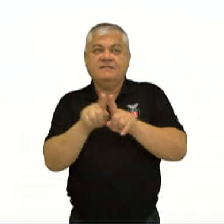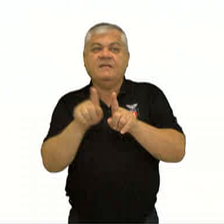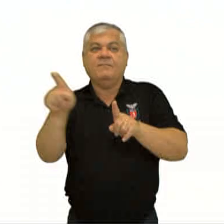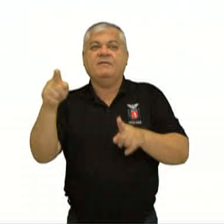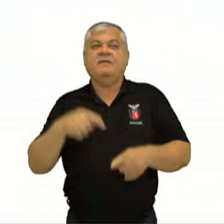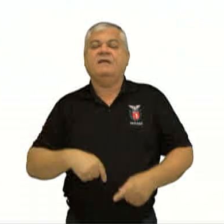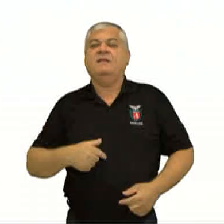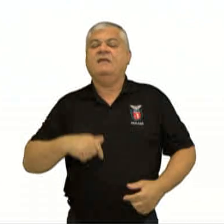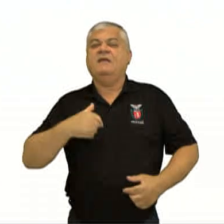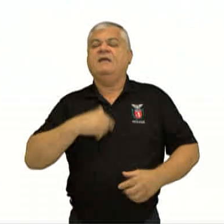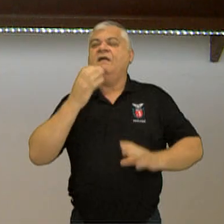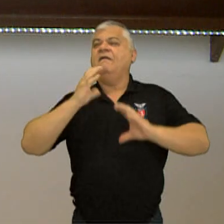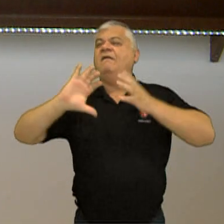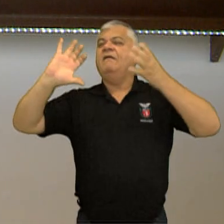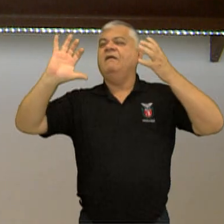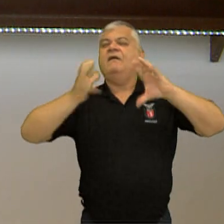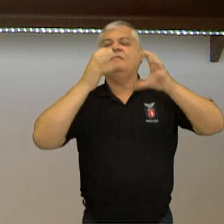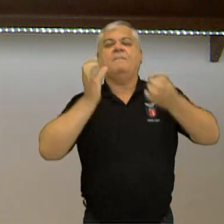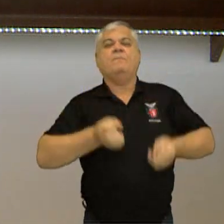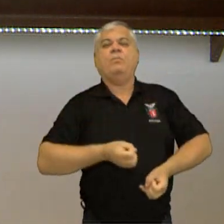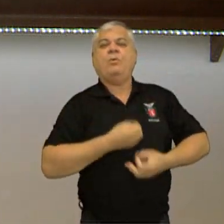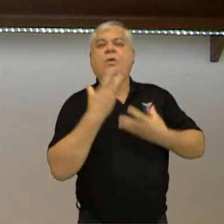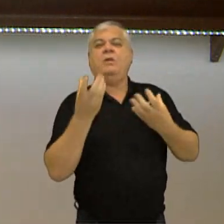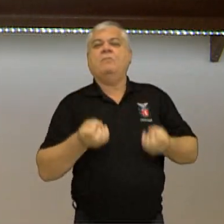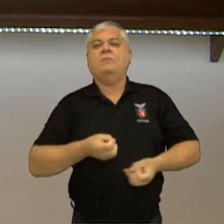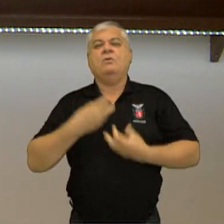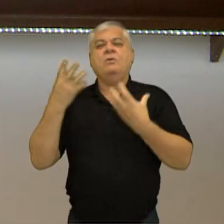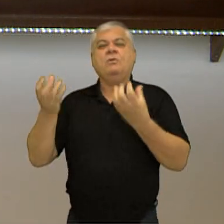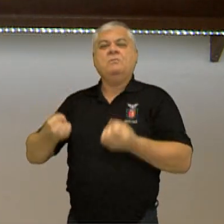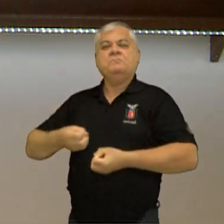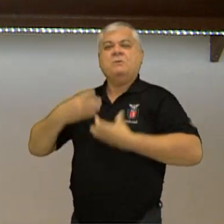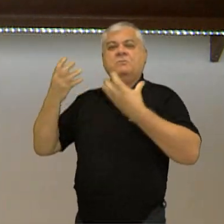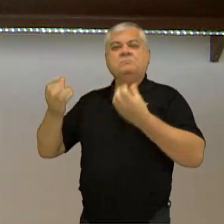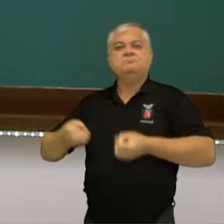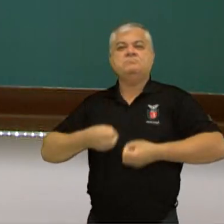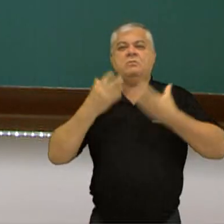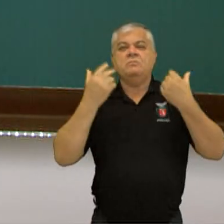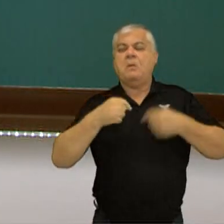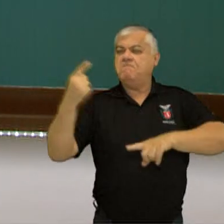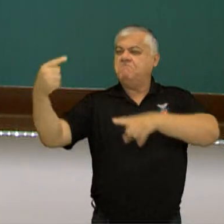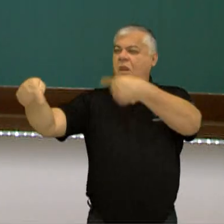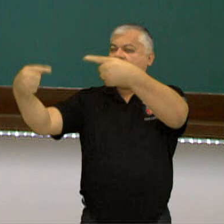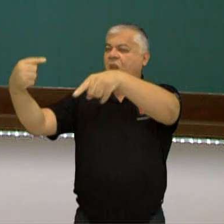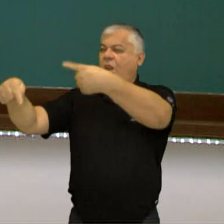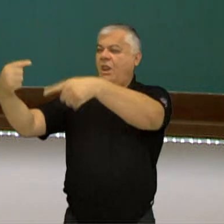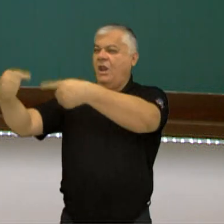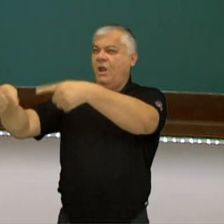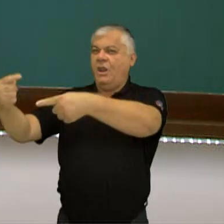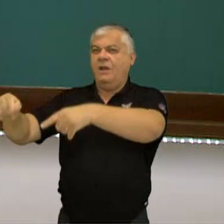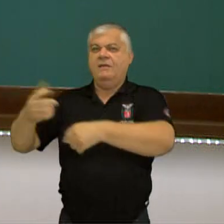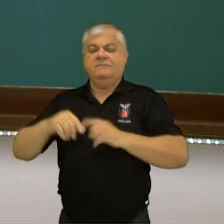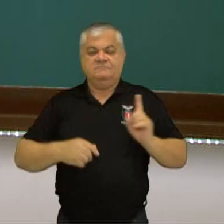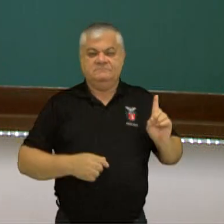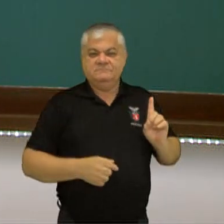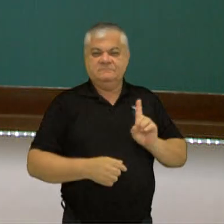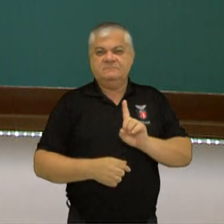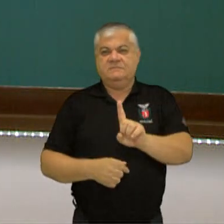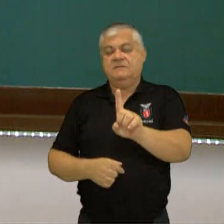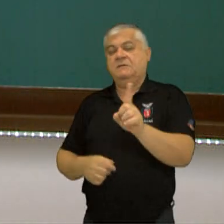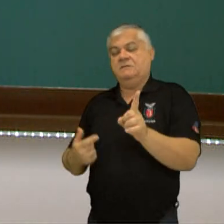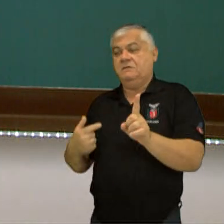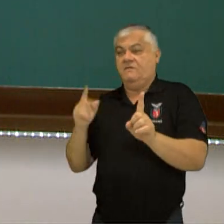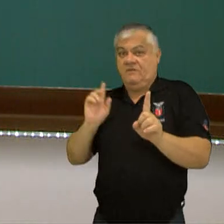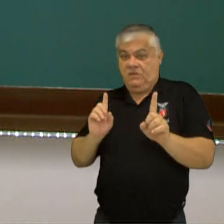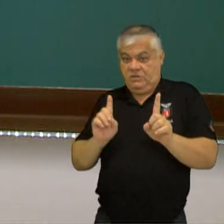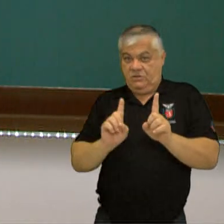cantam, dançam e recitam poemas. Então, está lá no meio, está lá tendo uma discussão, aí ele começa a falar, né, fazer monólogos na